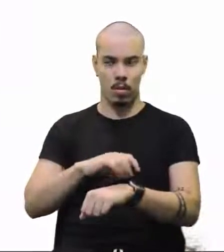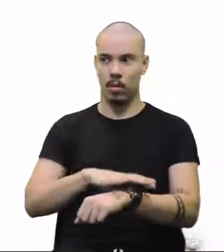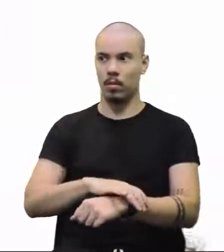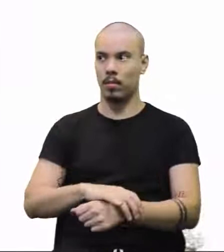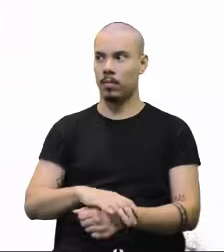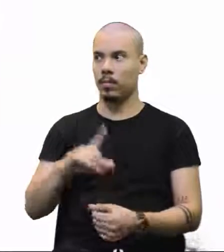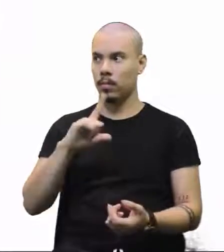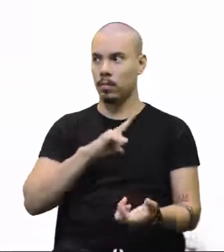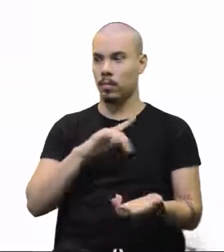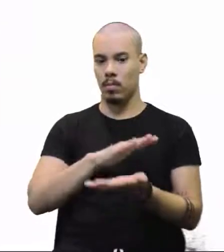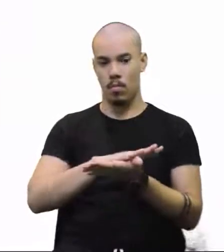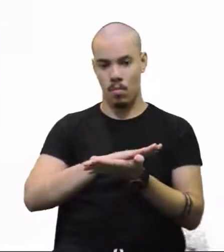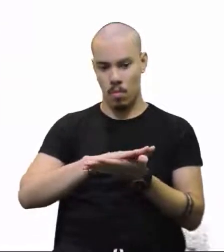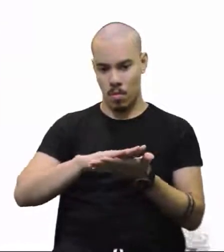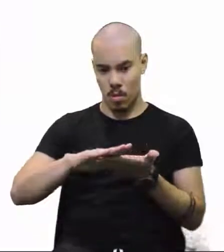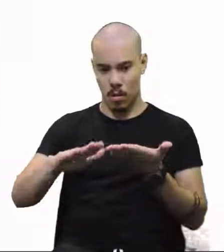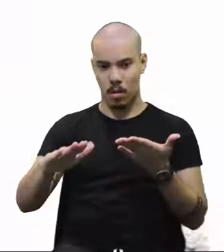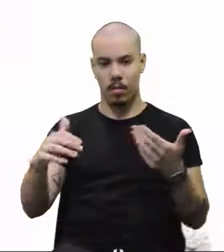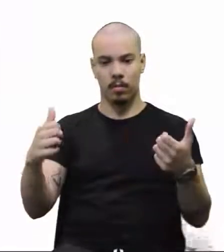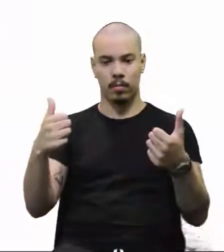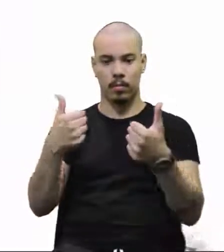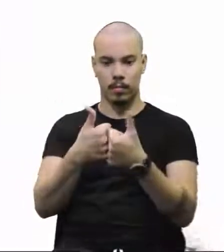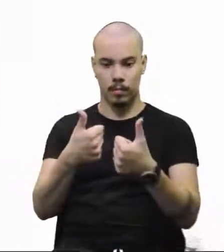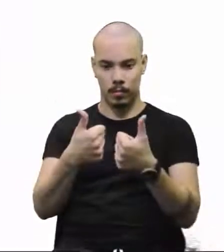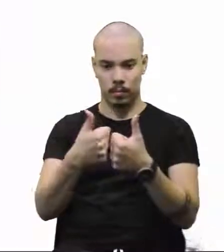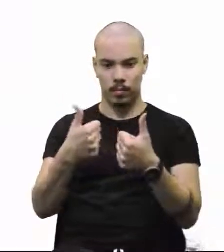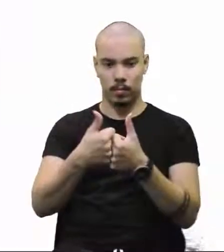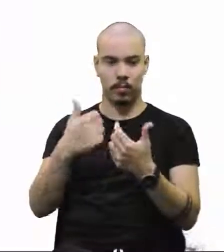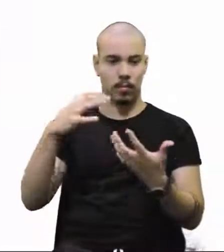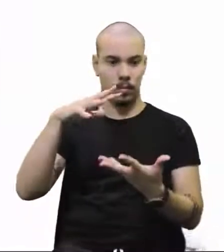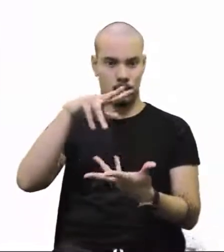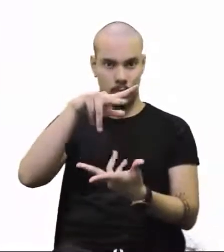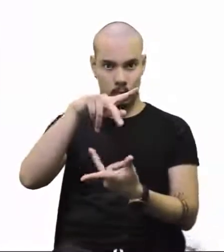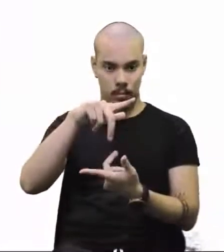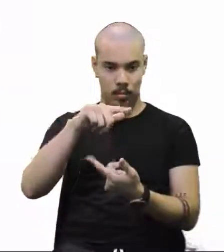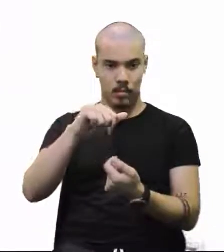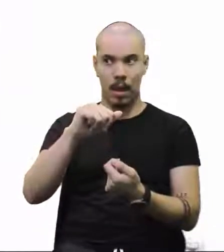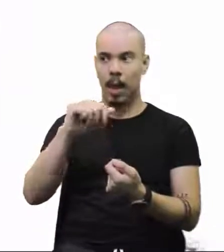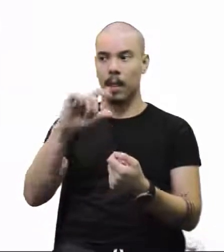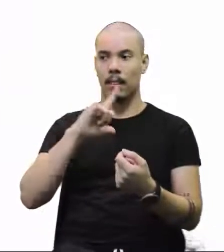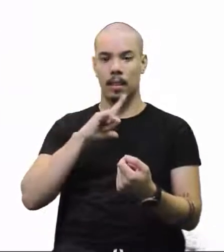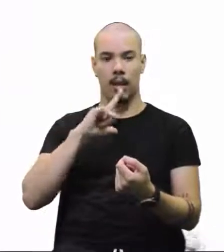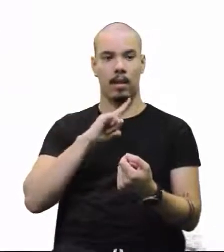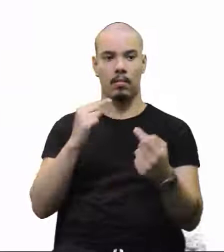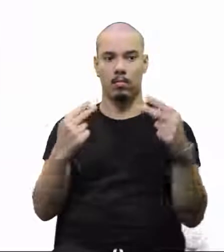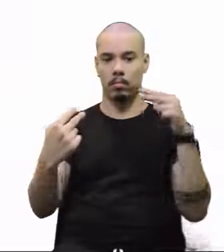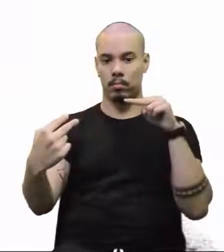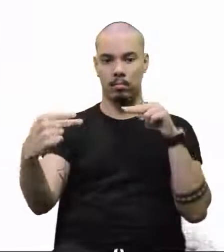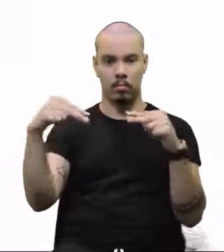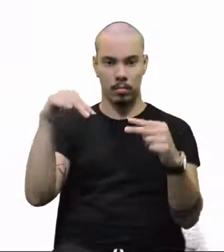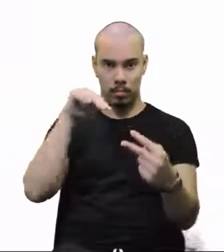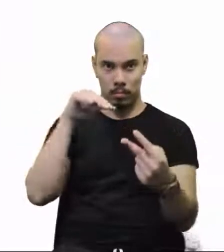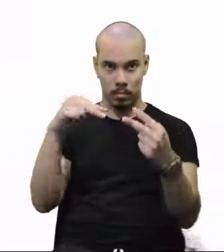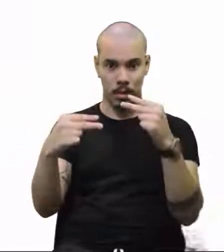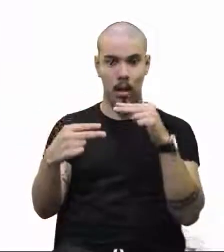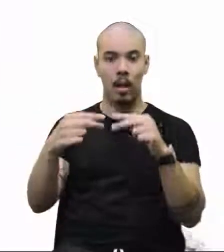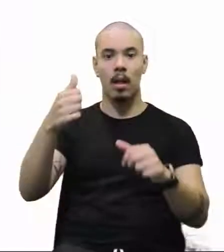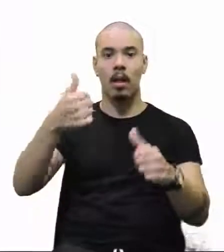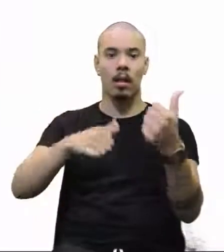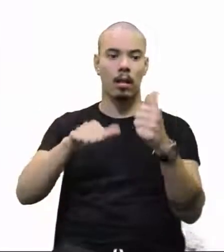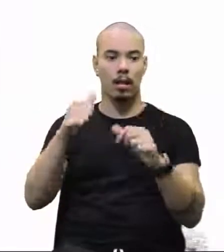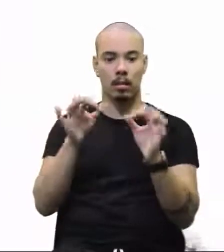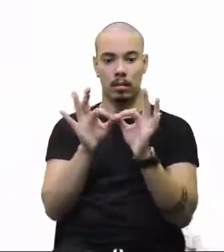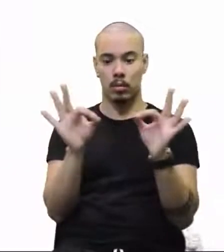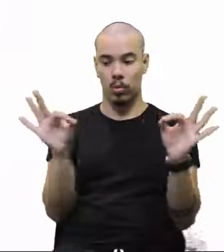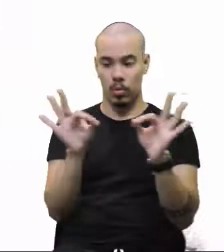Num plano horizontal, próximo à superfície da Terra. Beleza, olha só. Analisem aí. O comprimento